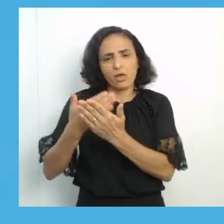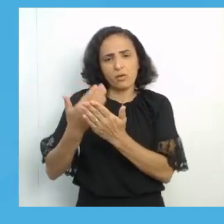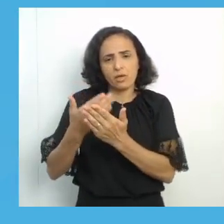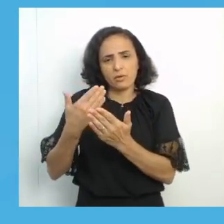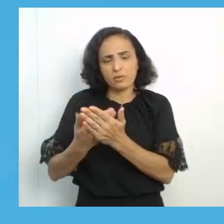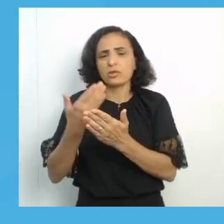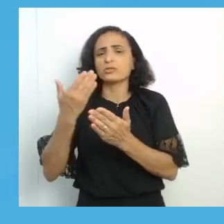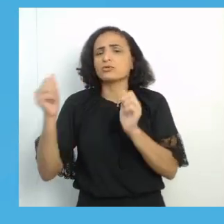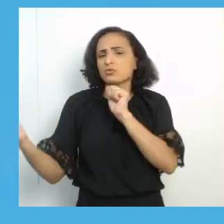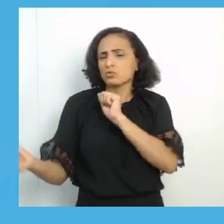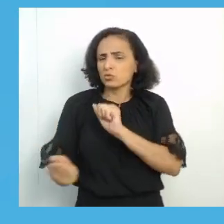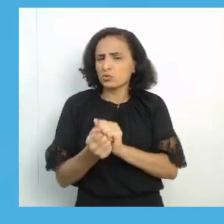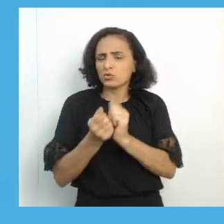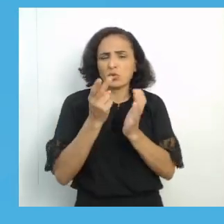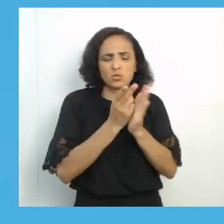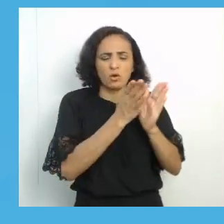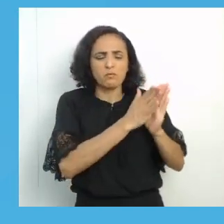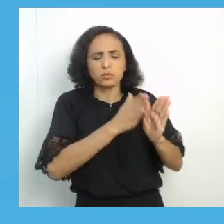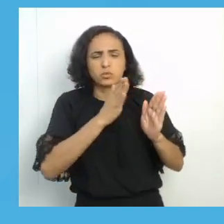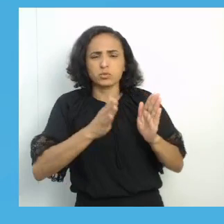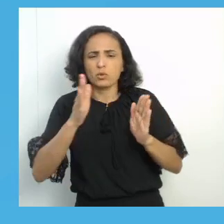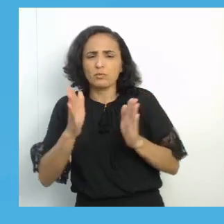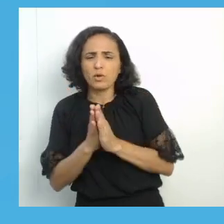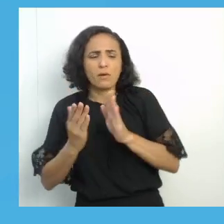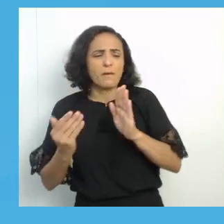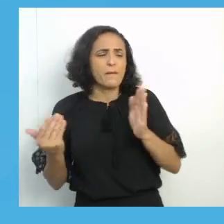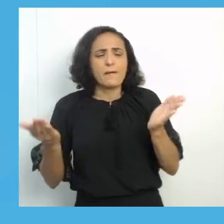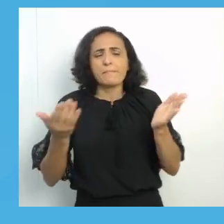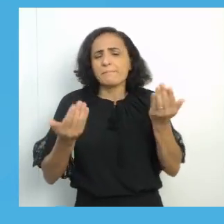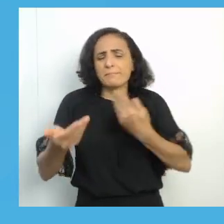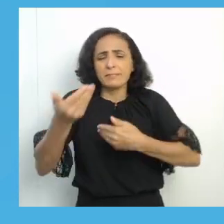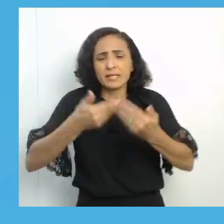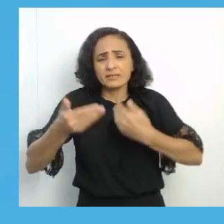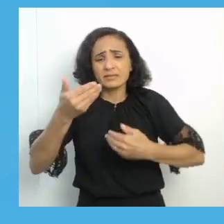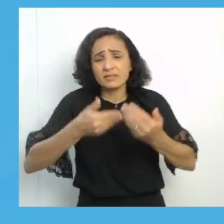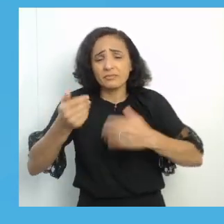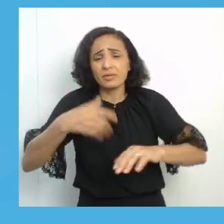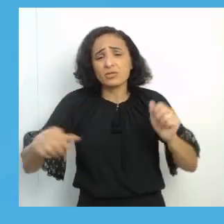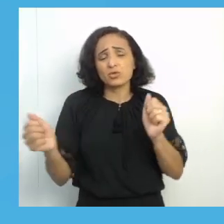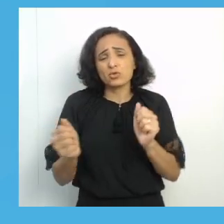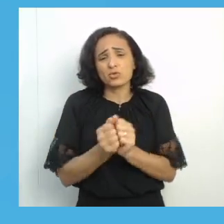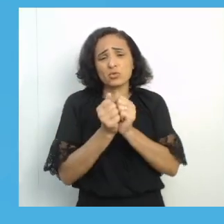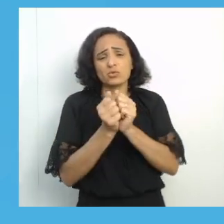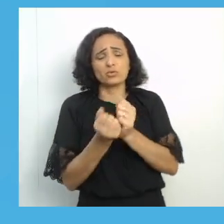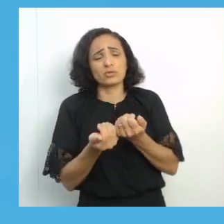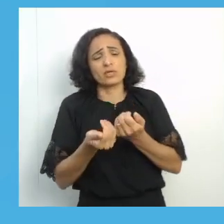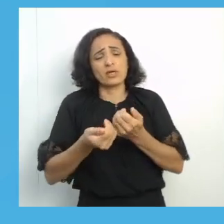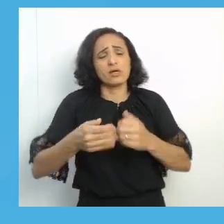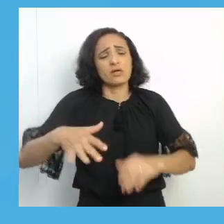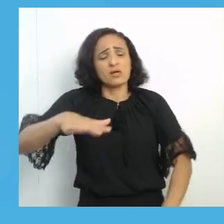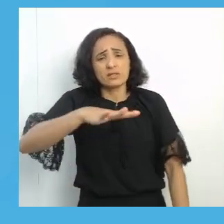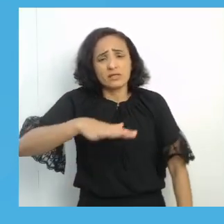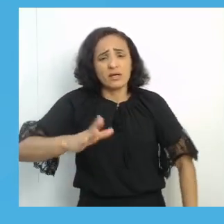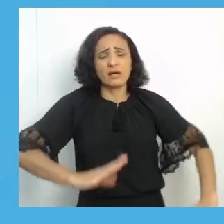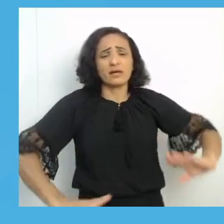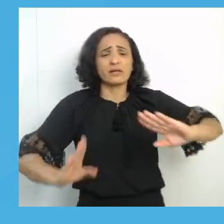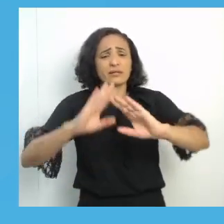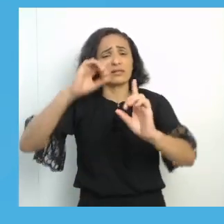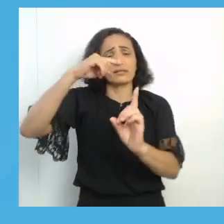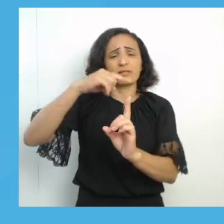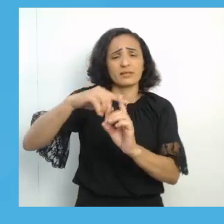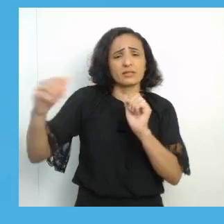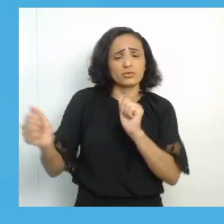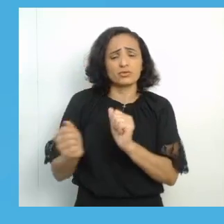instituições, com clube, com igreja, o tratamento ali multidisciplinar. E aí agora bora